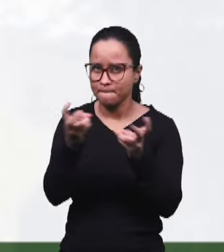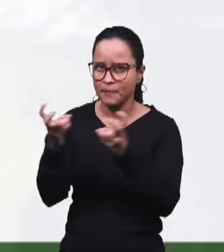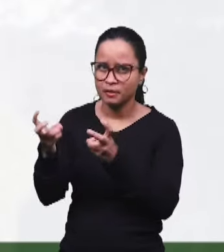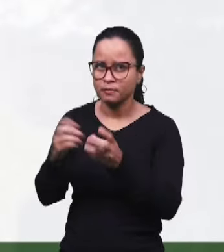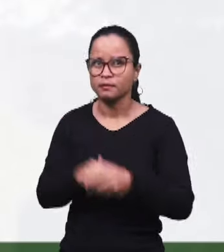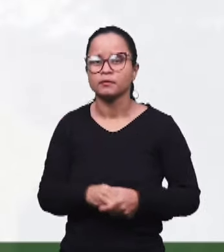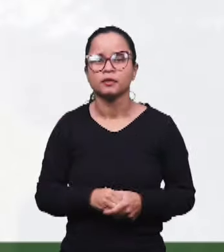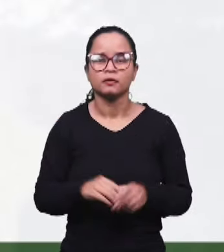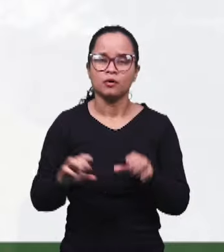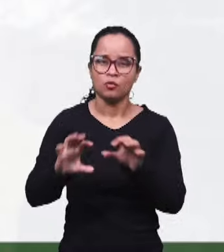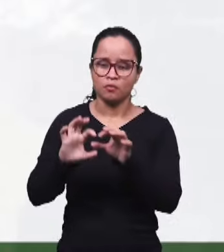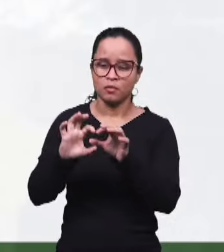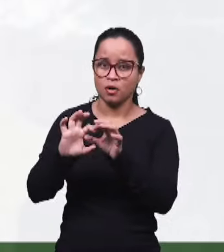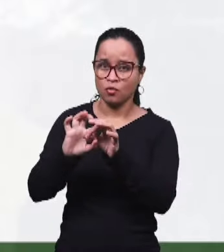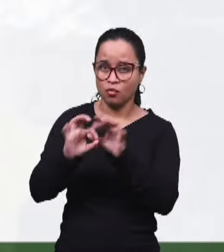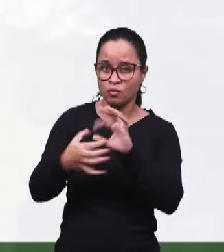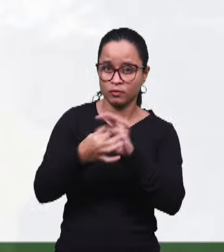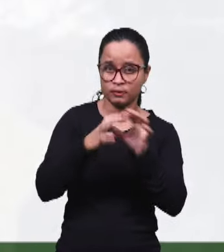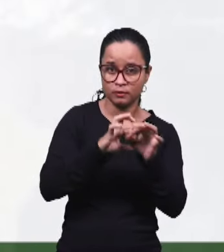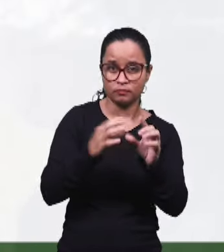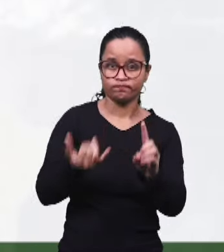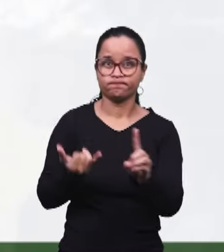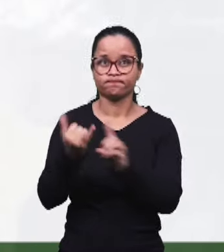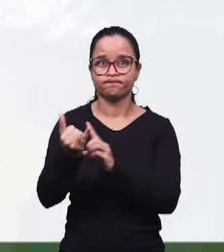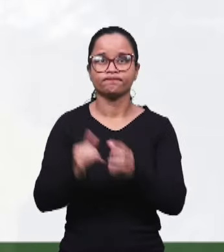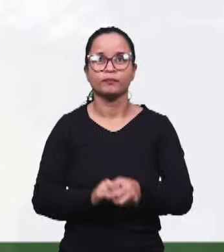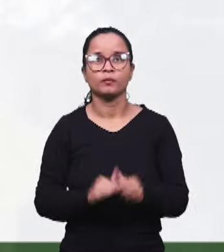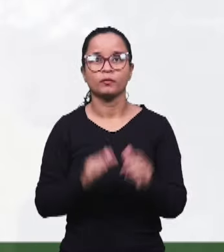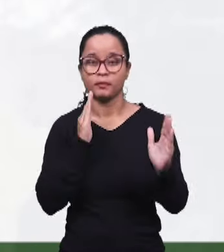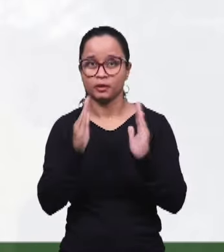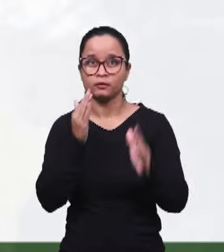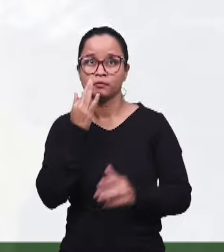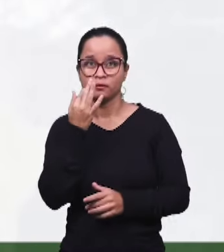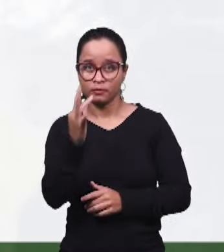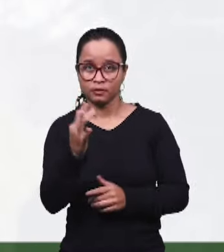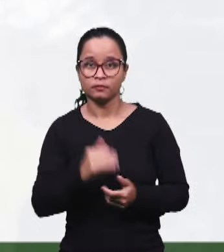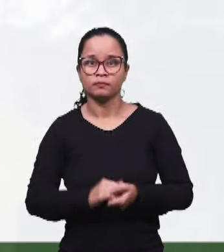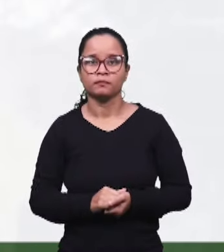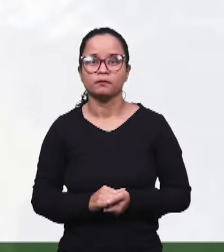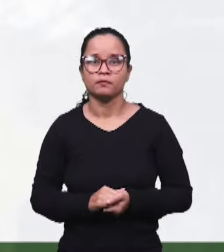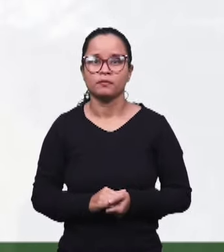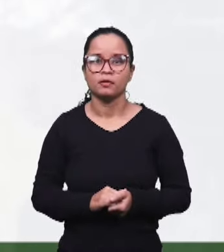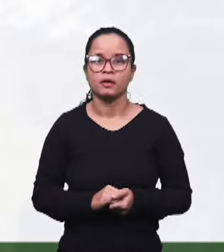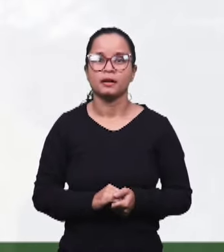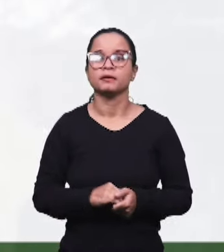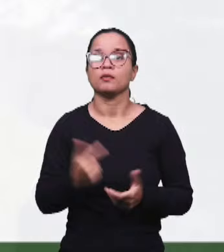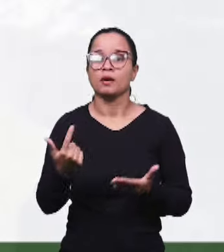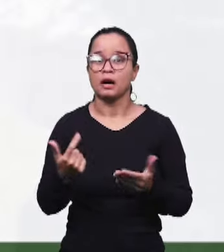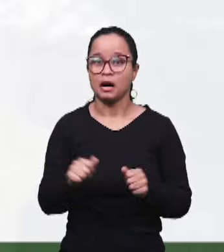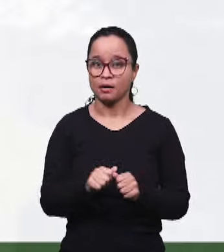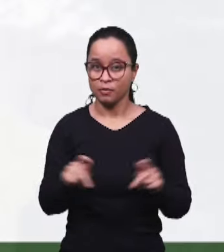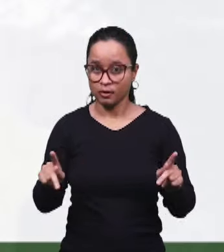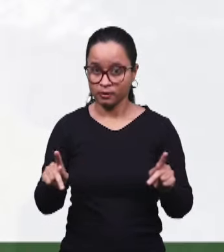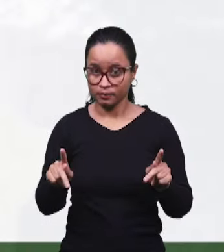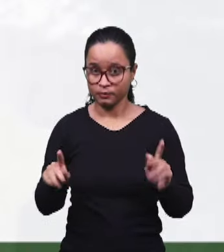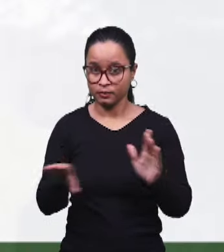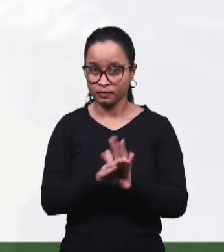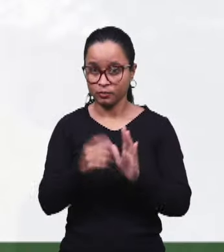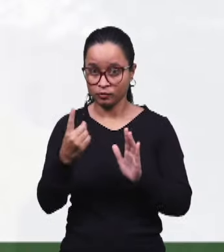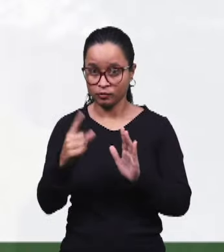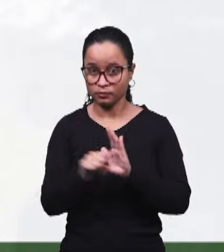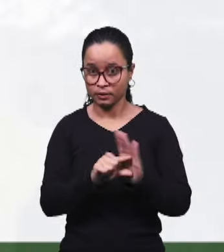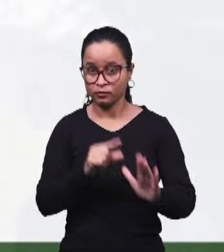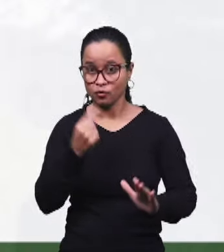o contexto profético do tempo do breve. Então, Apocalipse, capítulo 1, versos 1 e